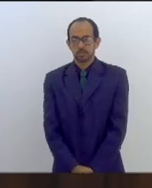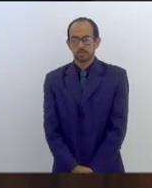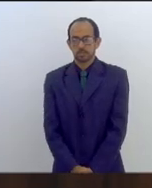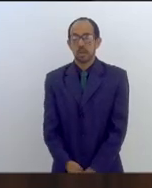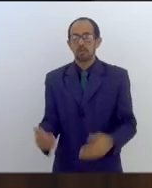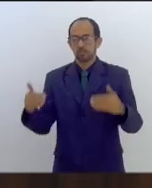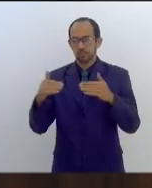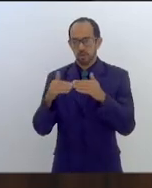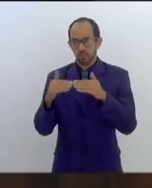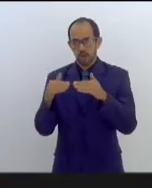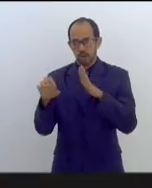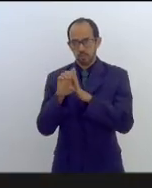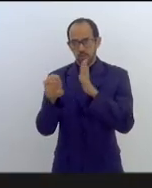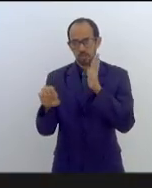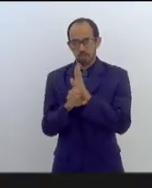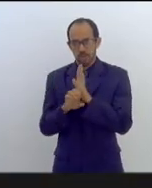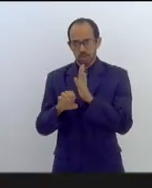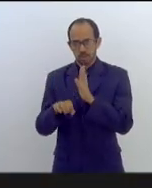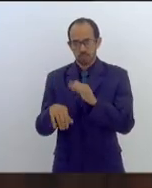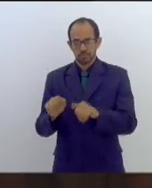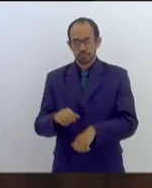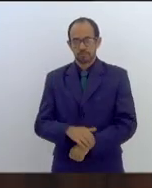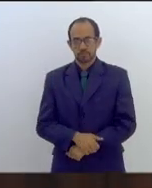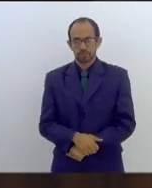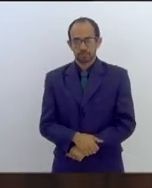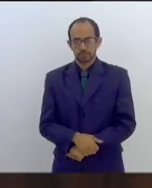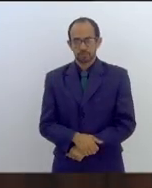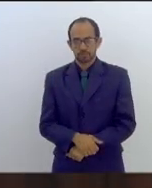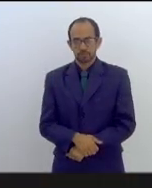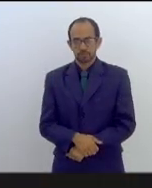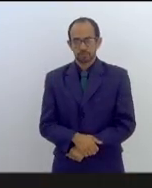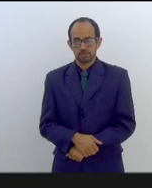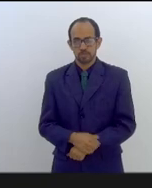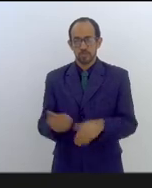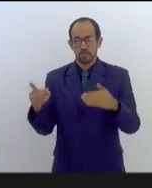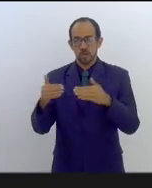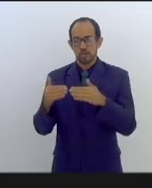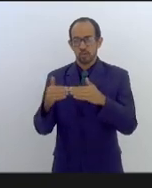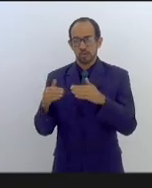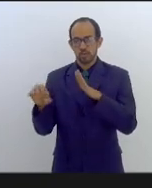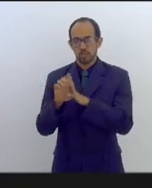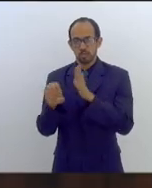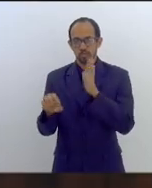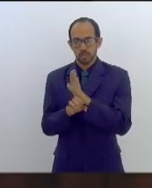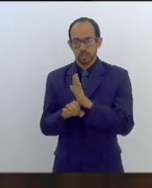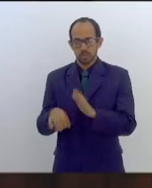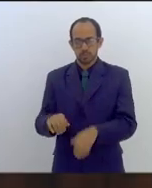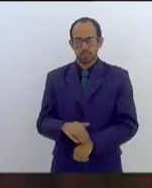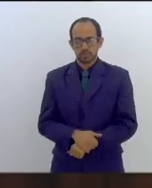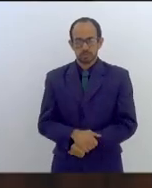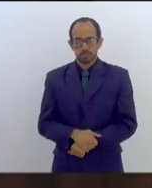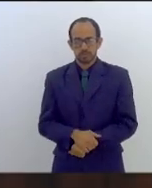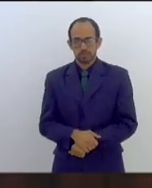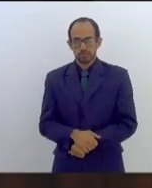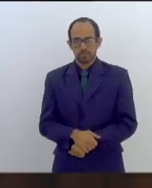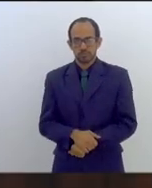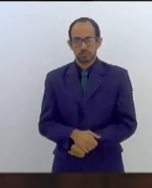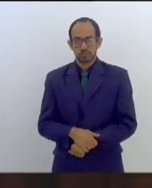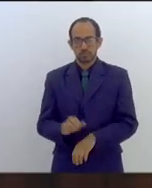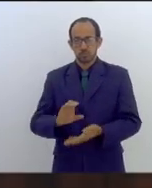Favorável com emenda, presidente. Pela Comissão de Orçamento... Parecer favorável com emenda. Ok. Pela Comissão de